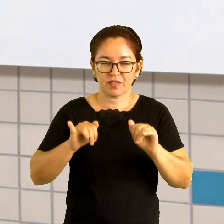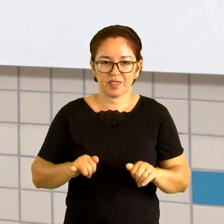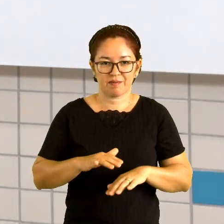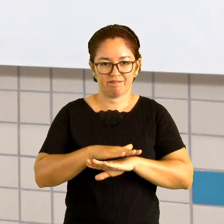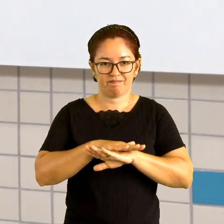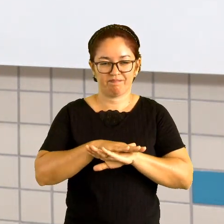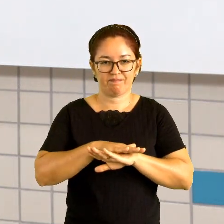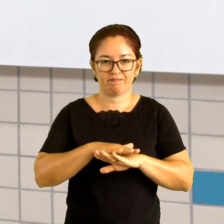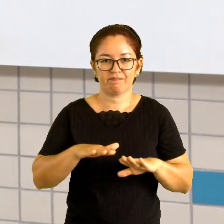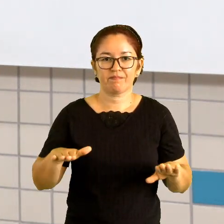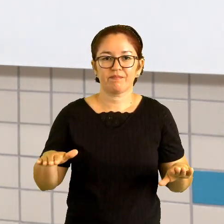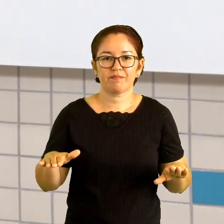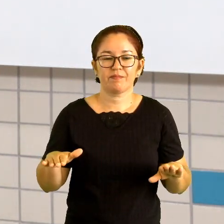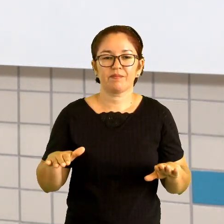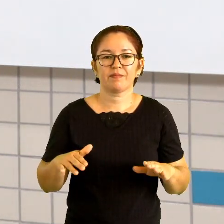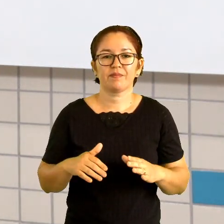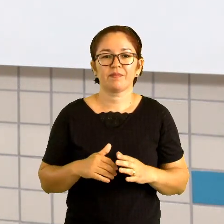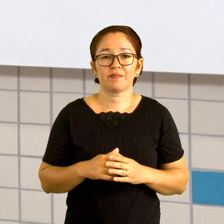aqui.